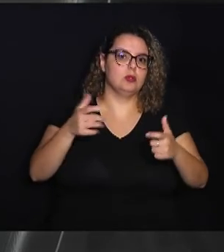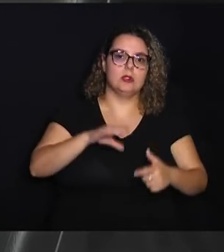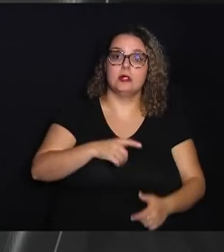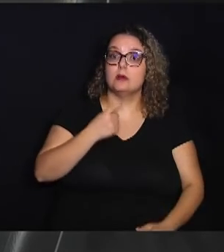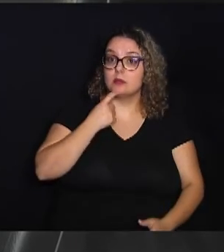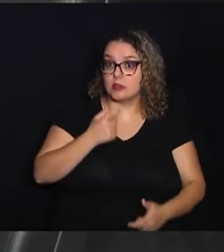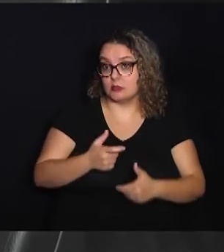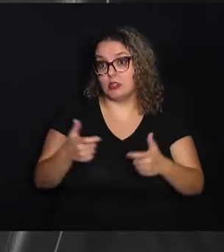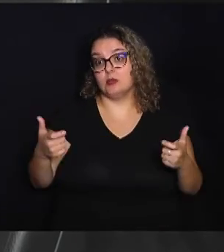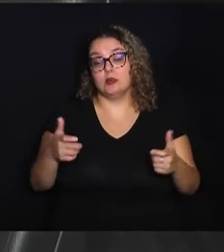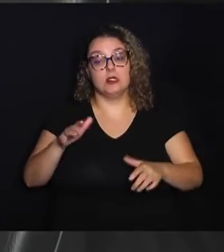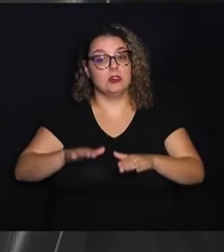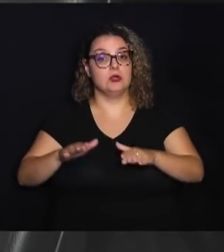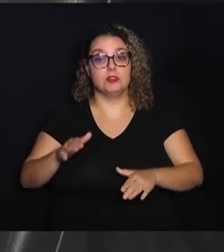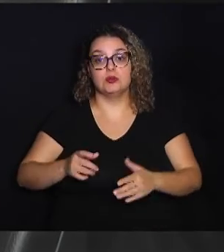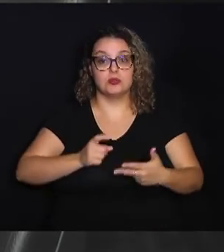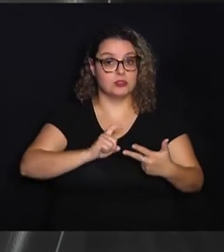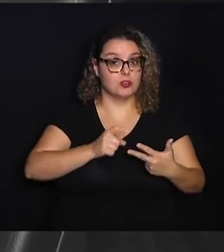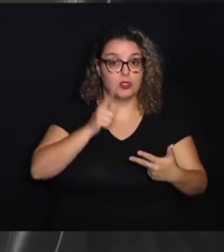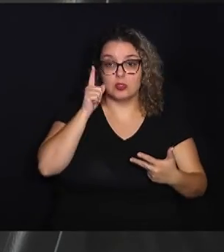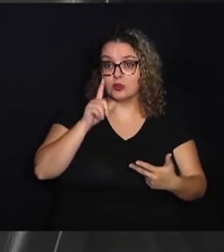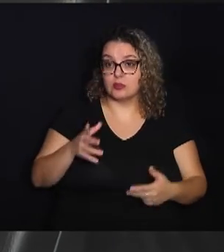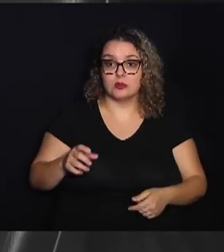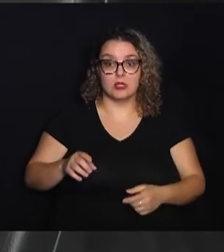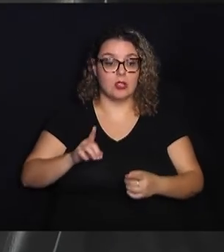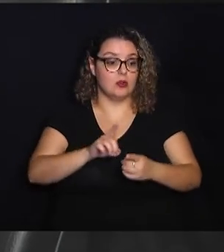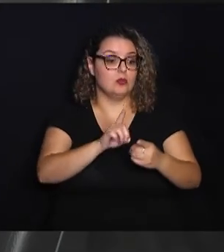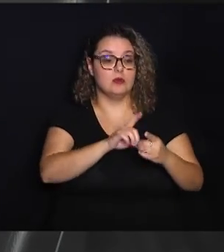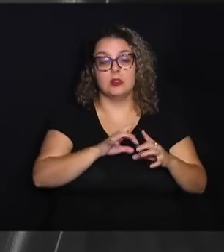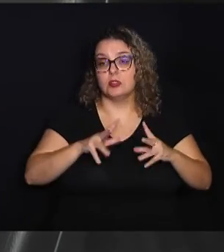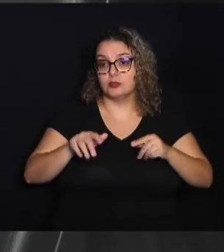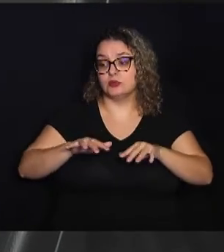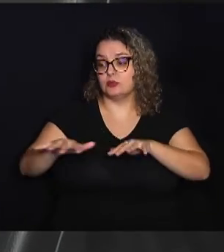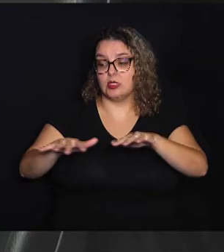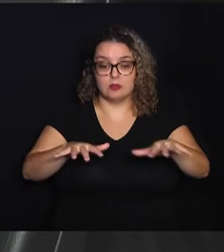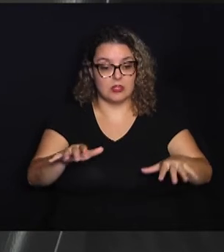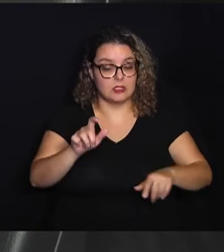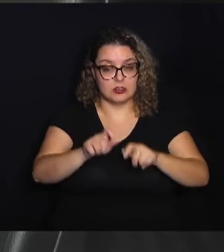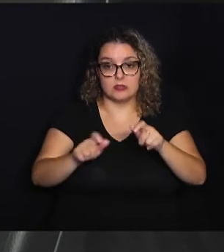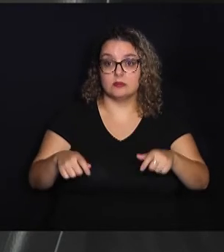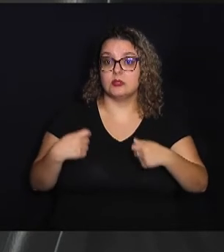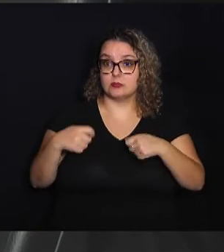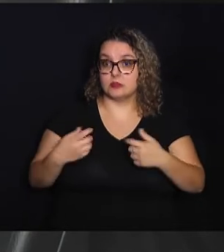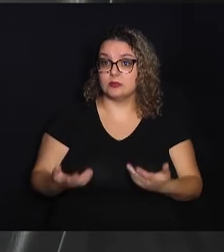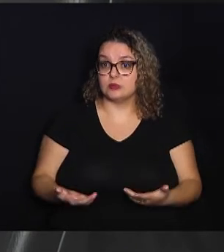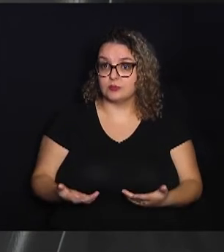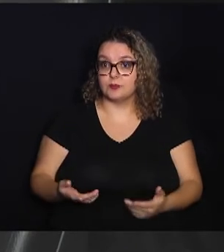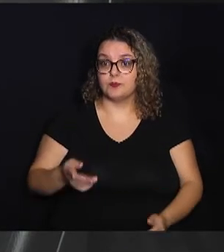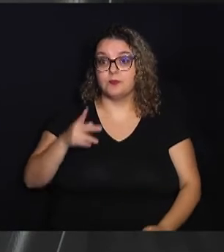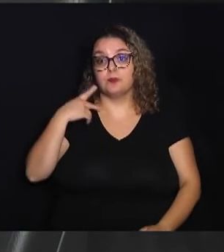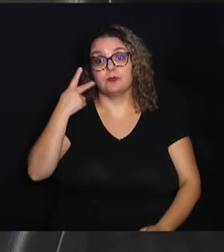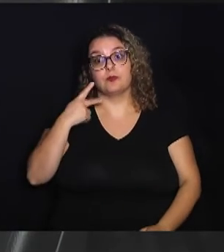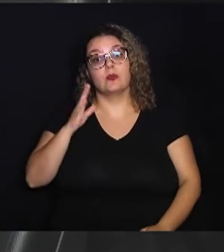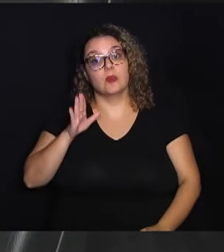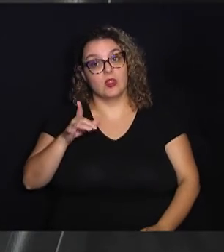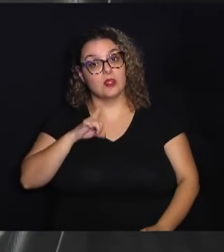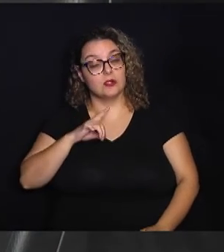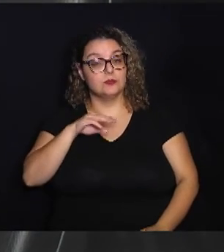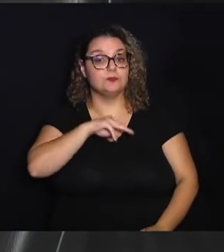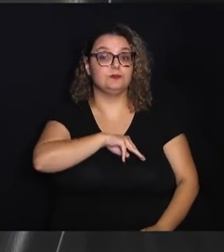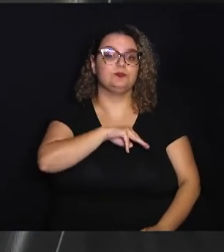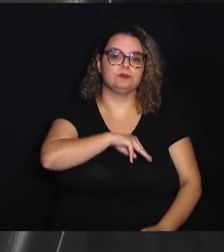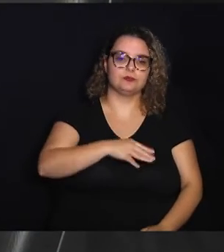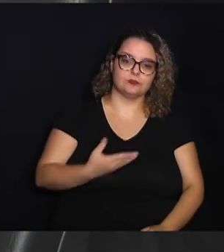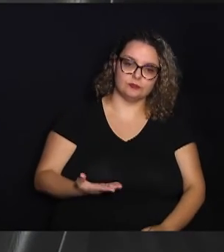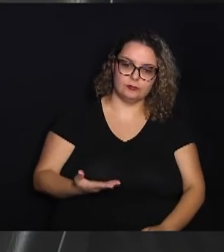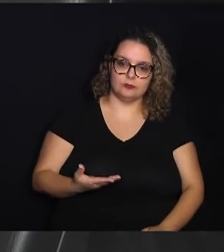grande. E muitas vezes o executivo não consegue atender todas as demandas das pessoas que precisam. O vereador já tem uma missão que ele tem